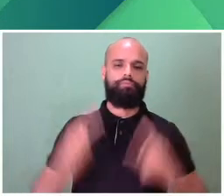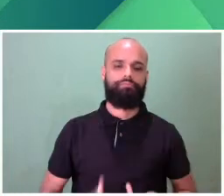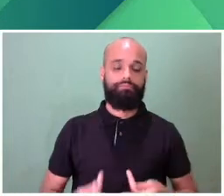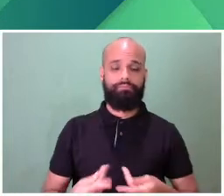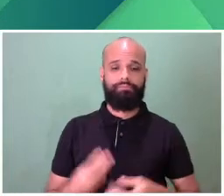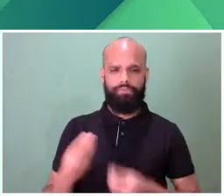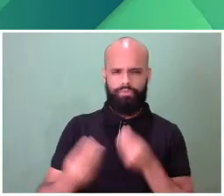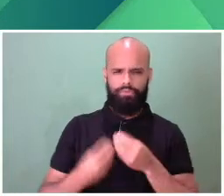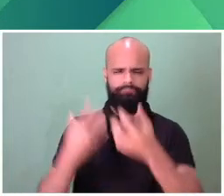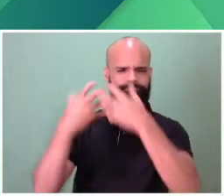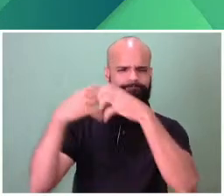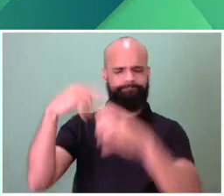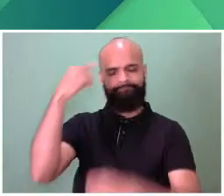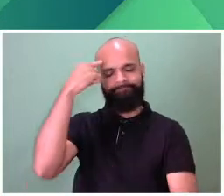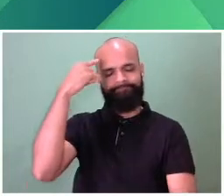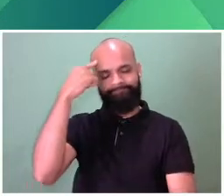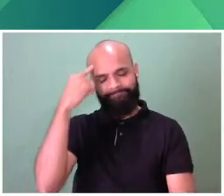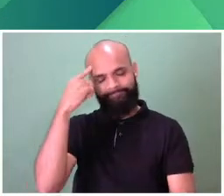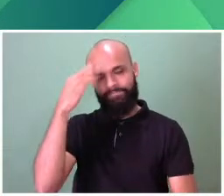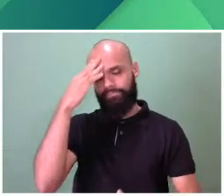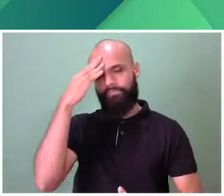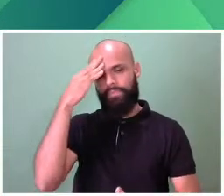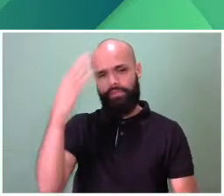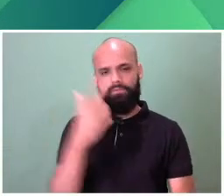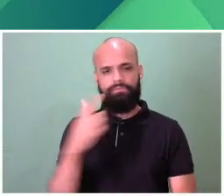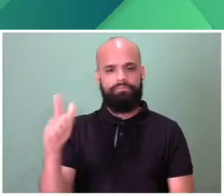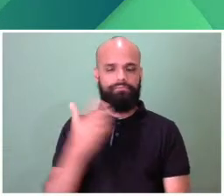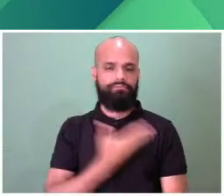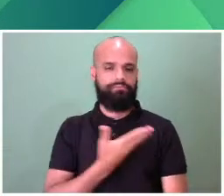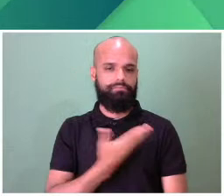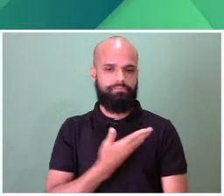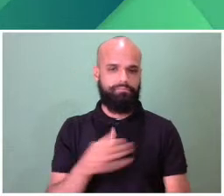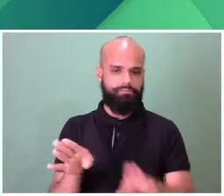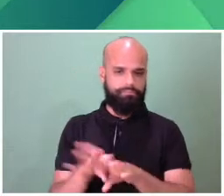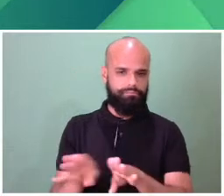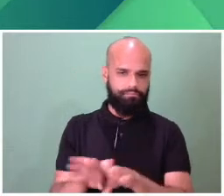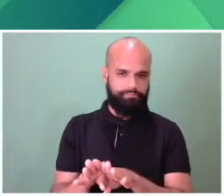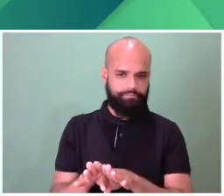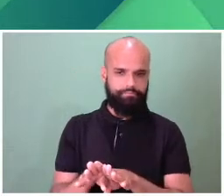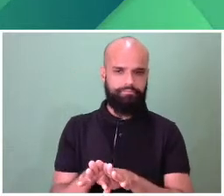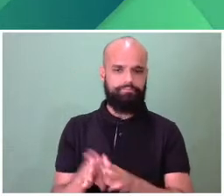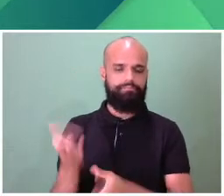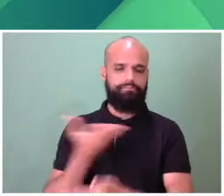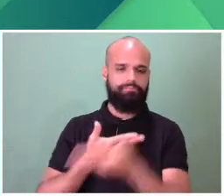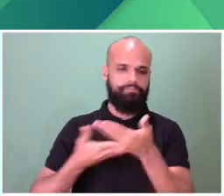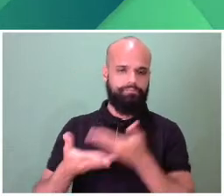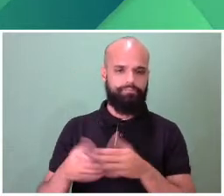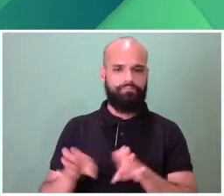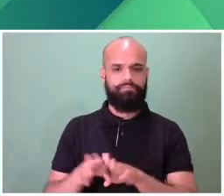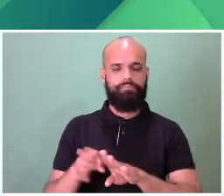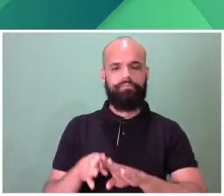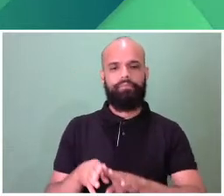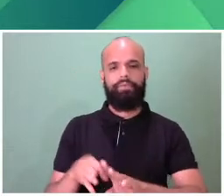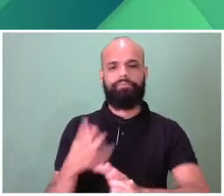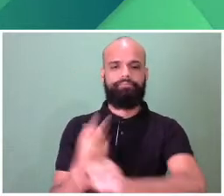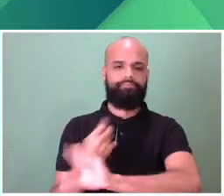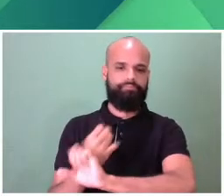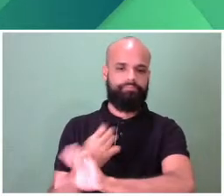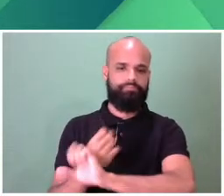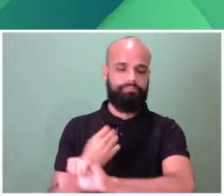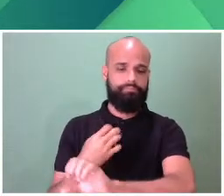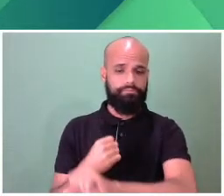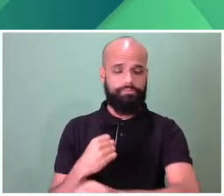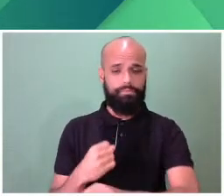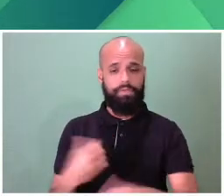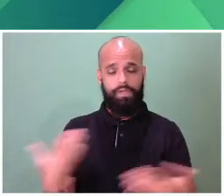reflexões, agradecemos aos outros colegas que compartilham os conhecimentos conosco e